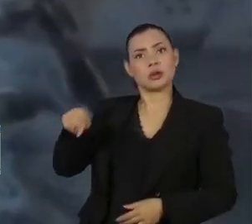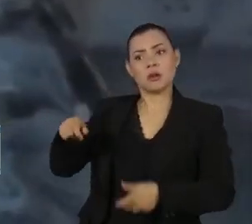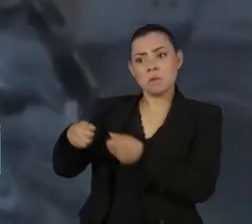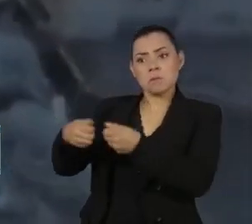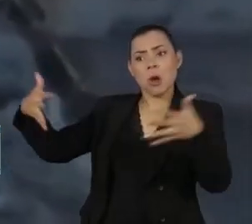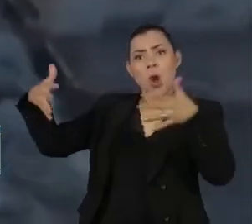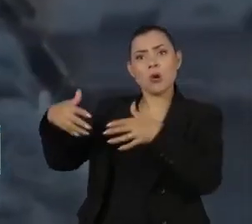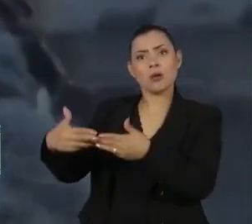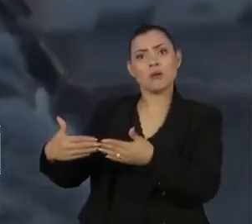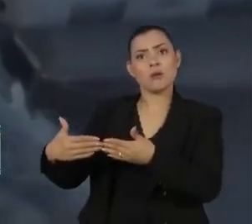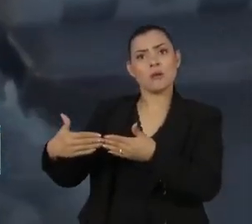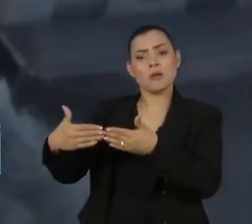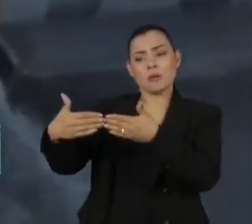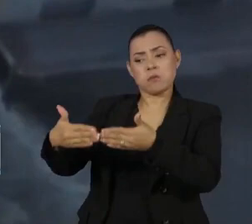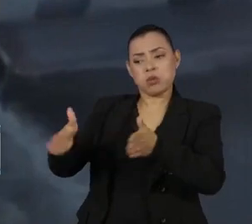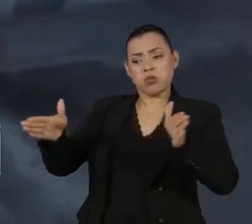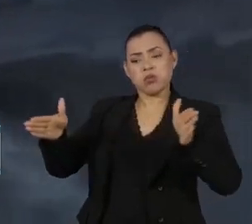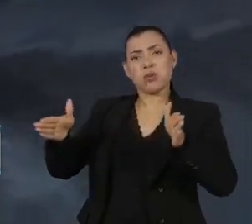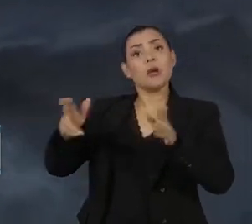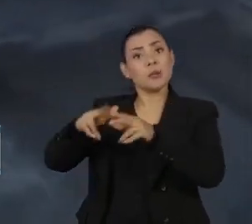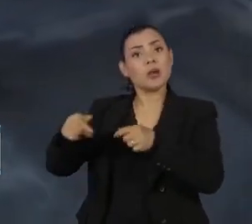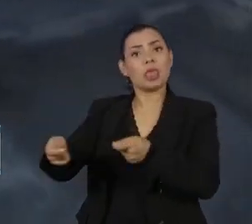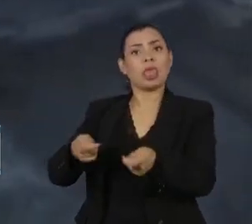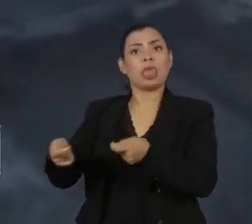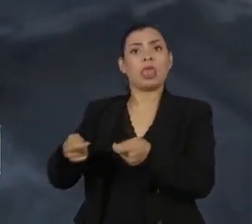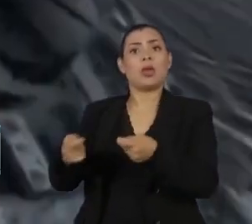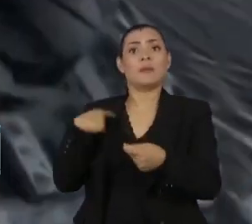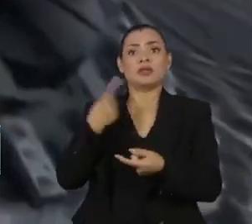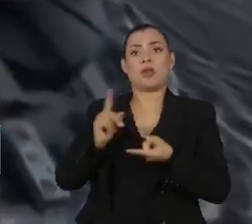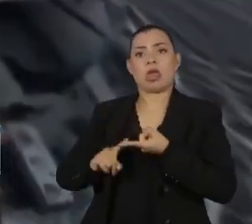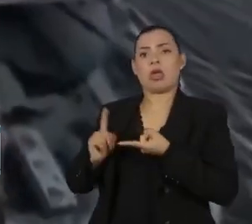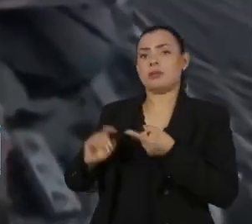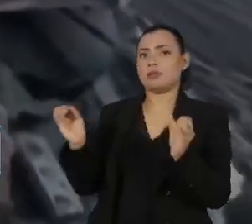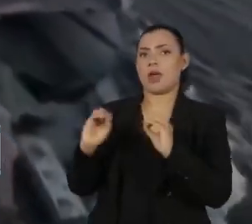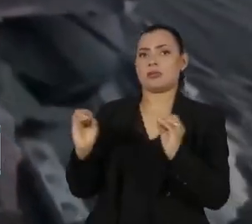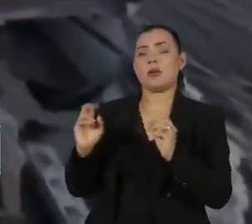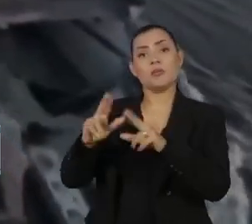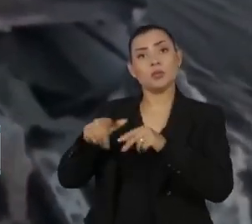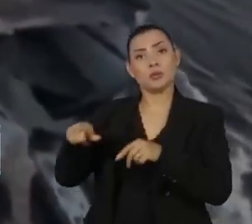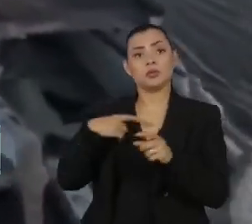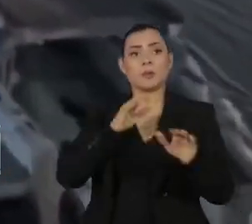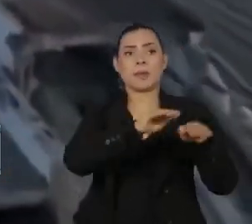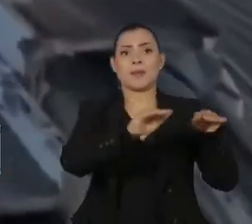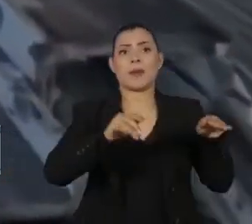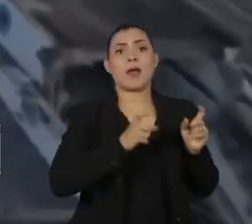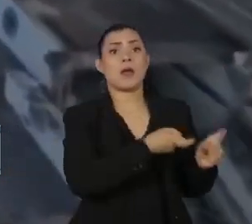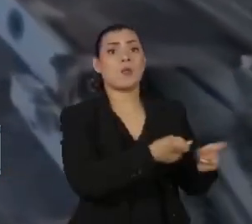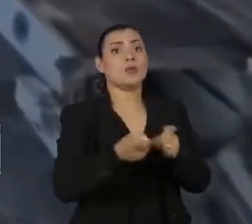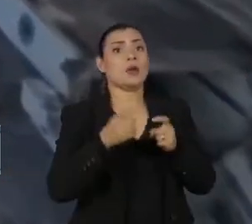impedir a anunciada contra ofensiva ucraniana e convocou uma reunião de emergência